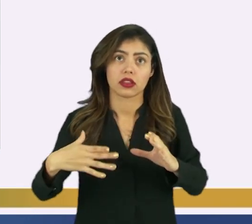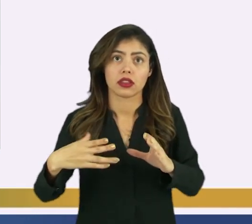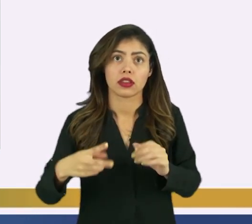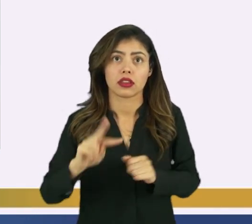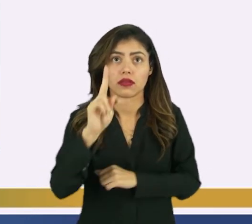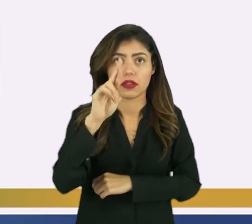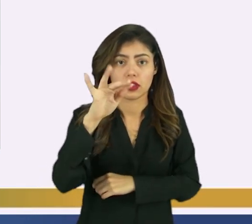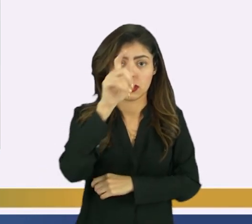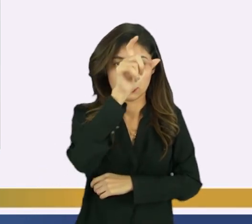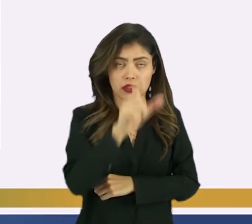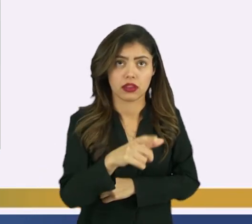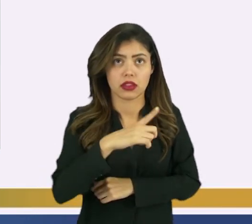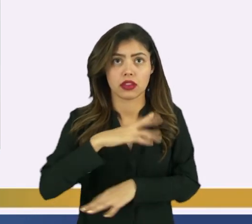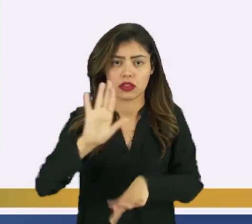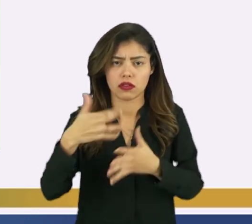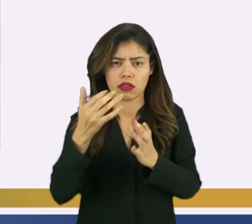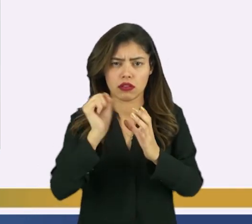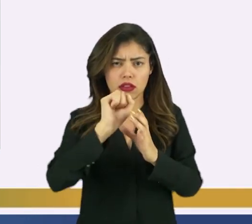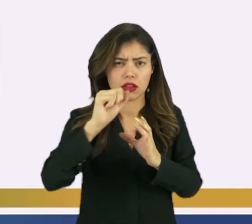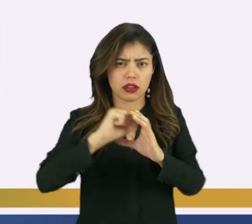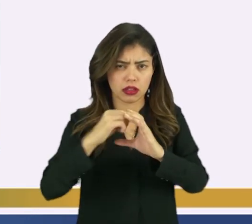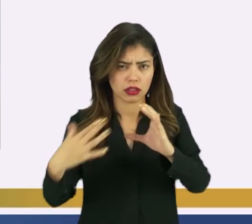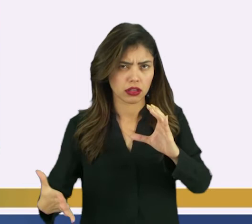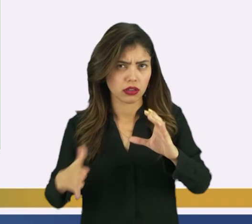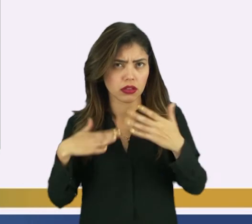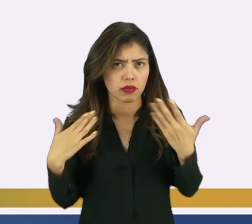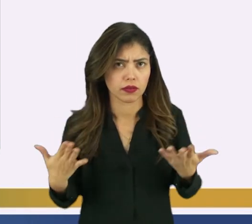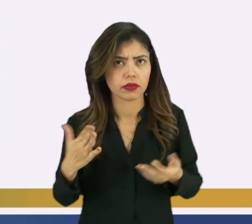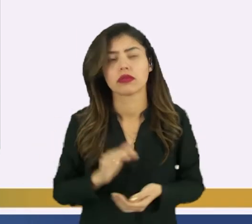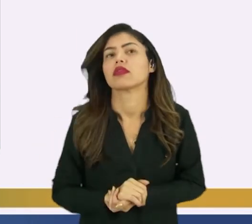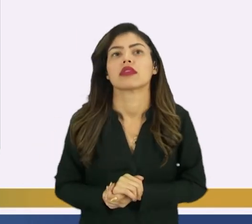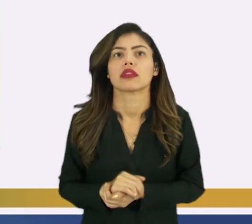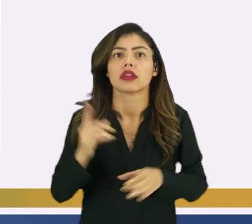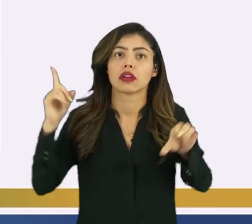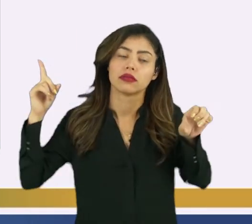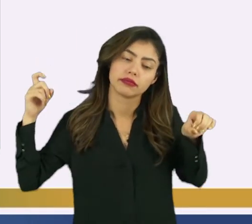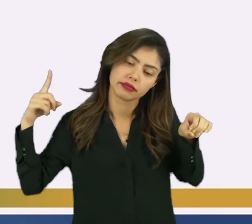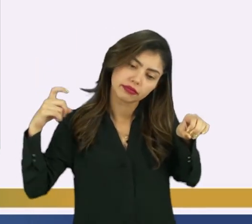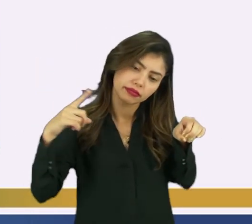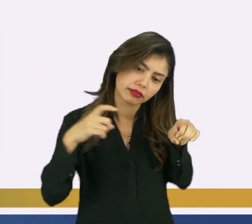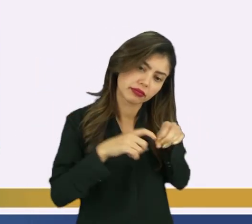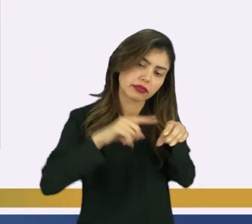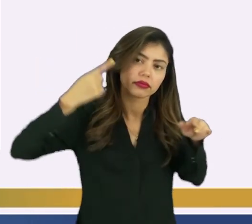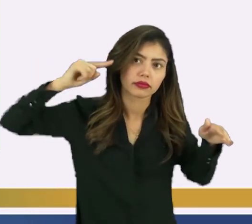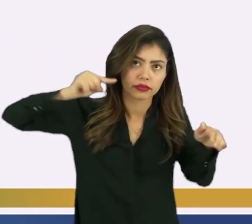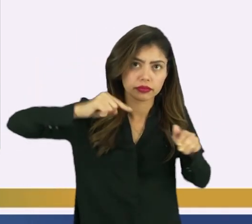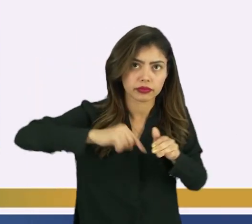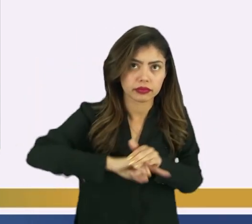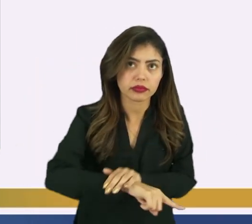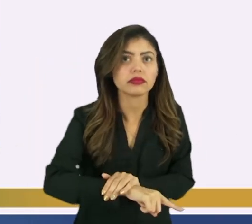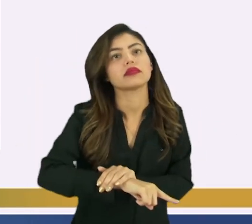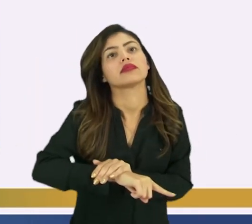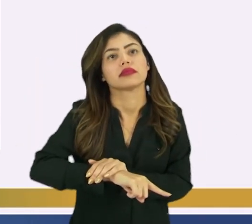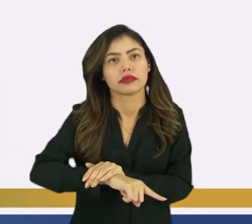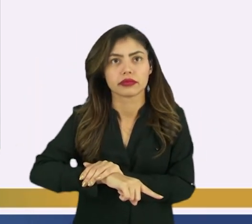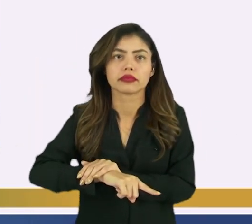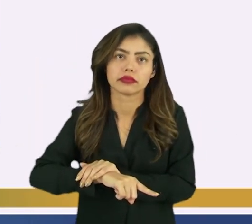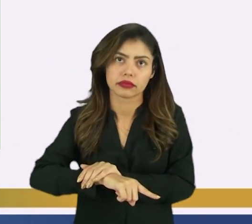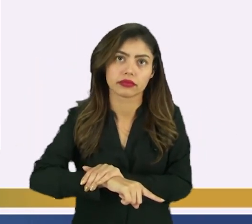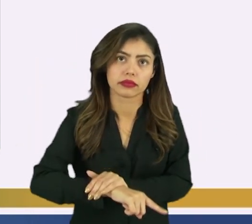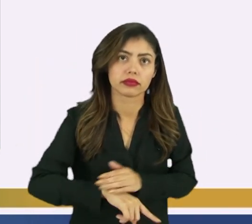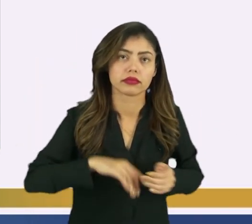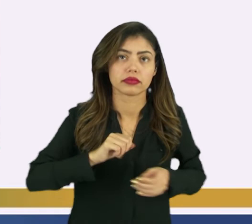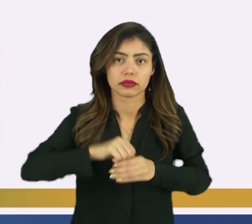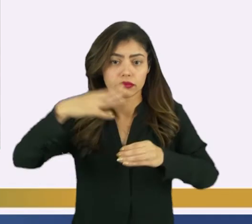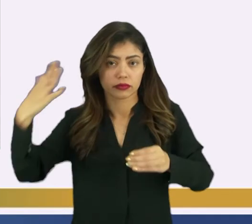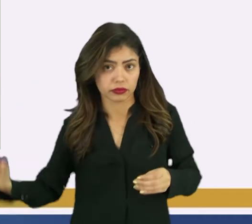dos vertebrados, que apresenta quais características? E aí? Aqui no caso, a característica importante aí é que eles